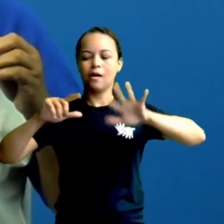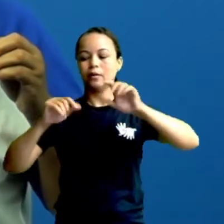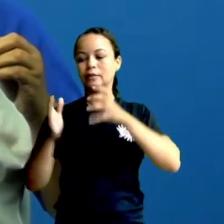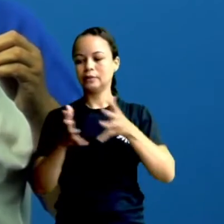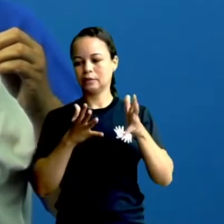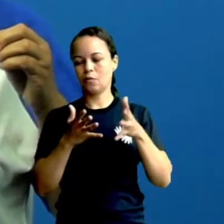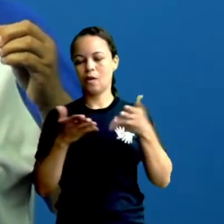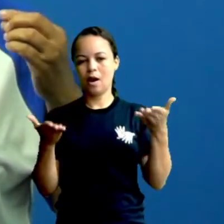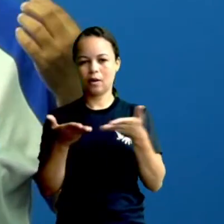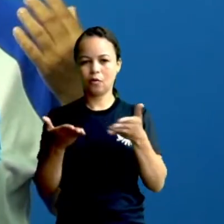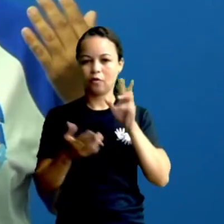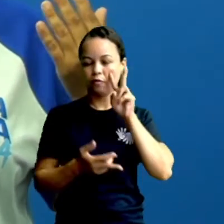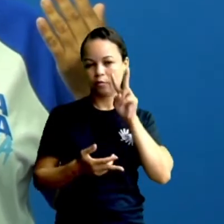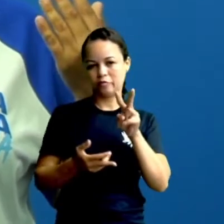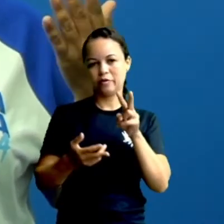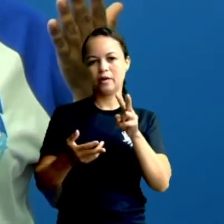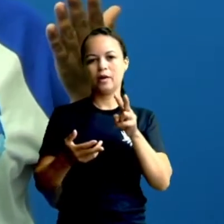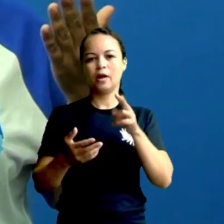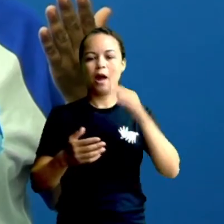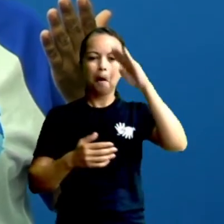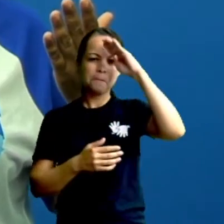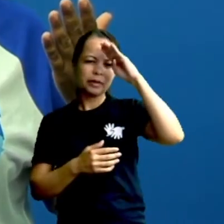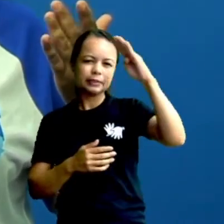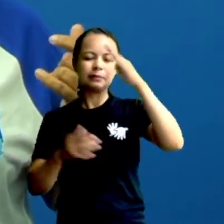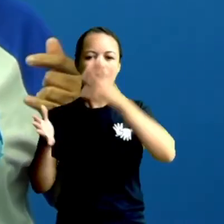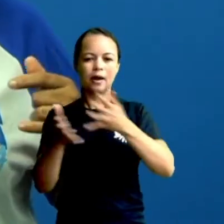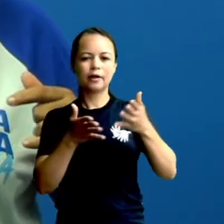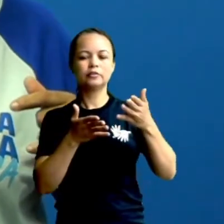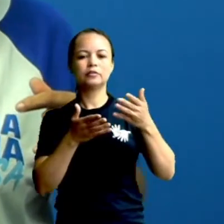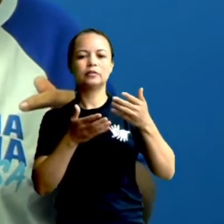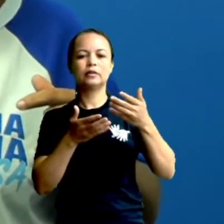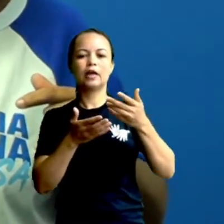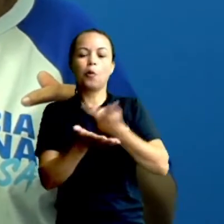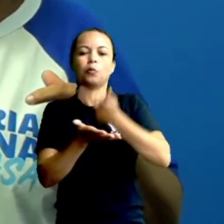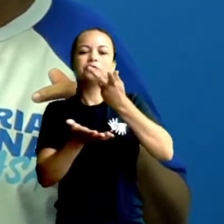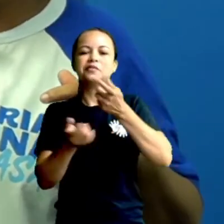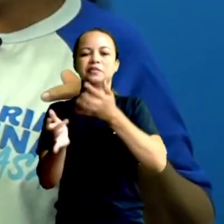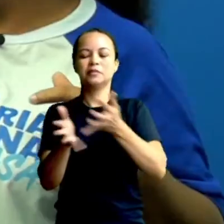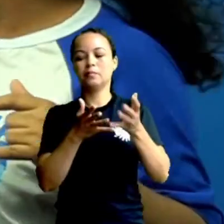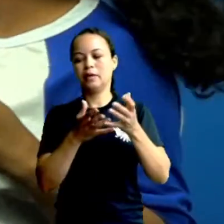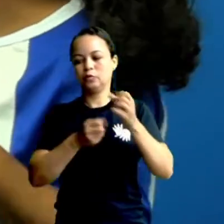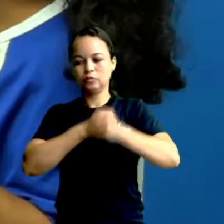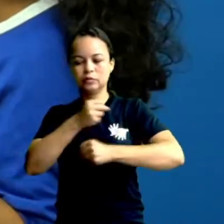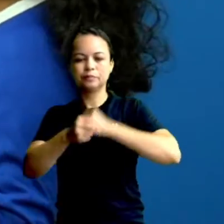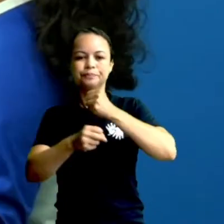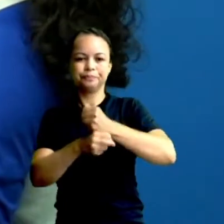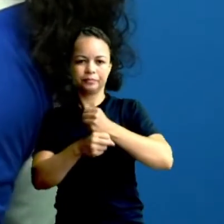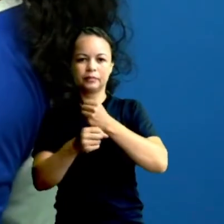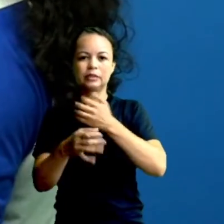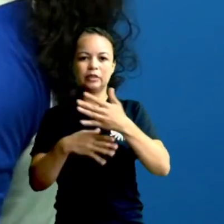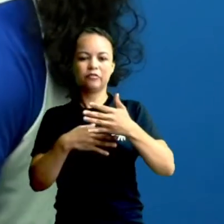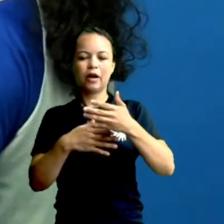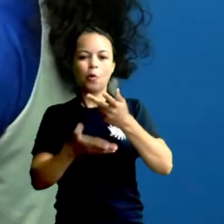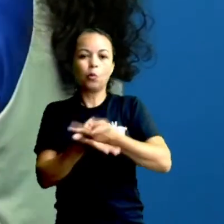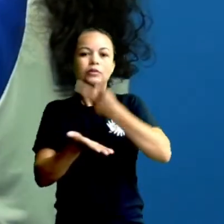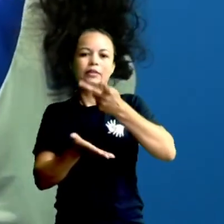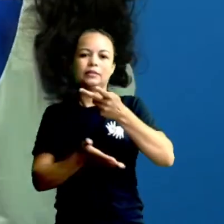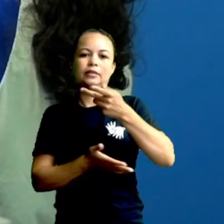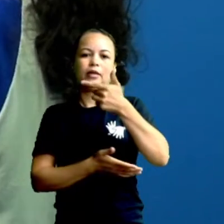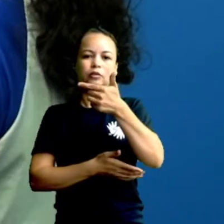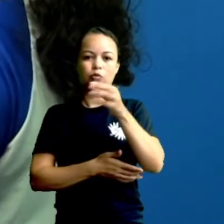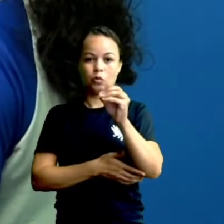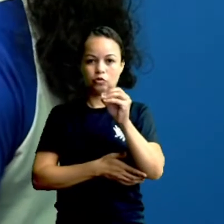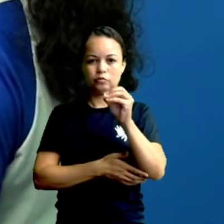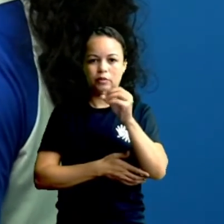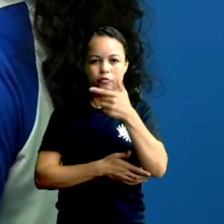principais acontecimentos de eventos astronômicos que irão acontecer em 2022. Olha para cá. No Brasil, tá